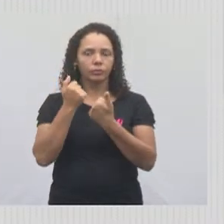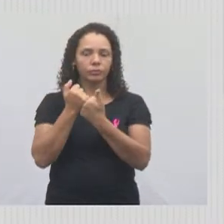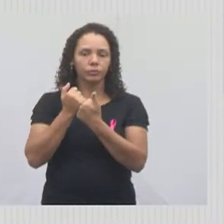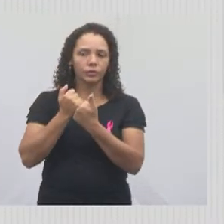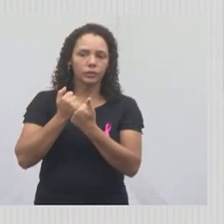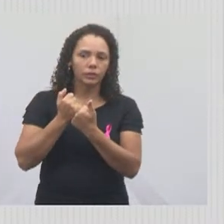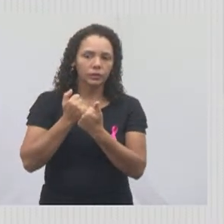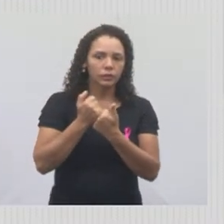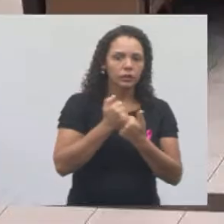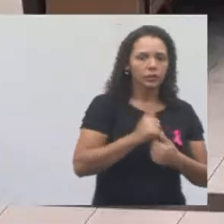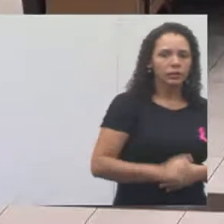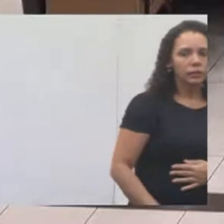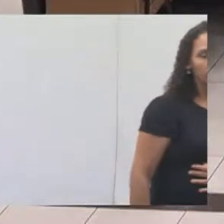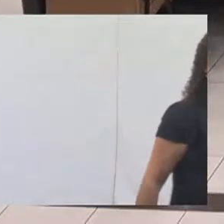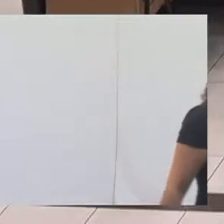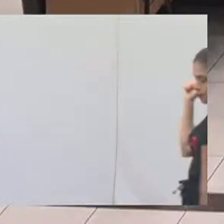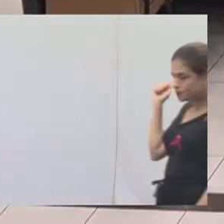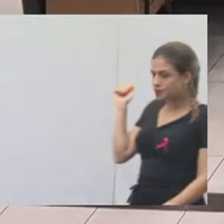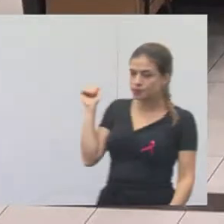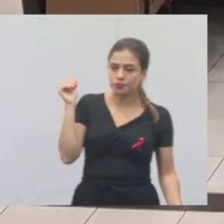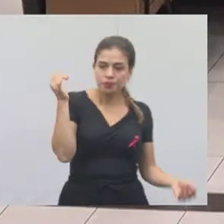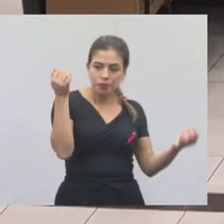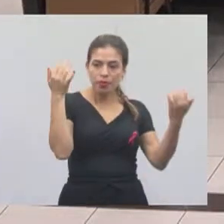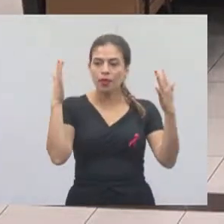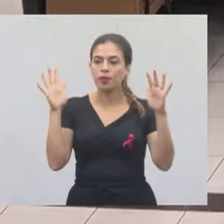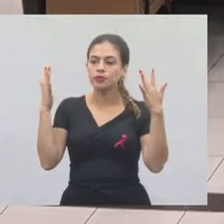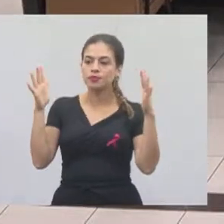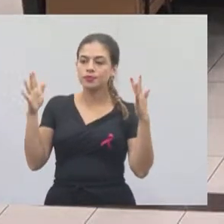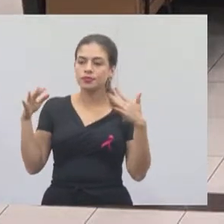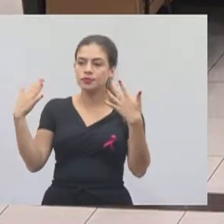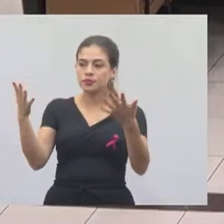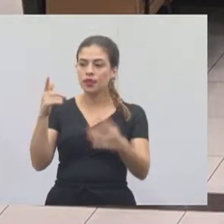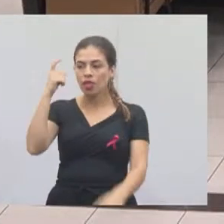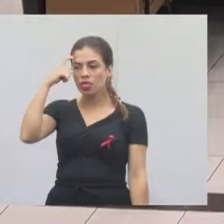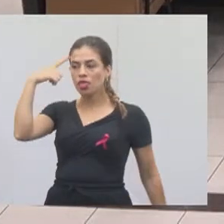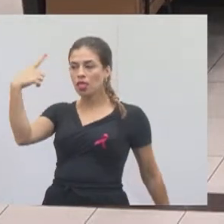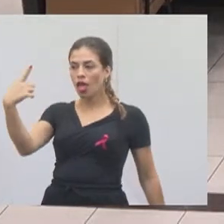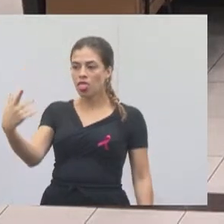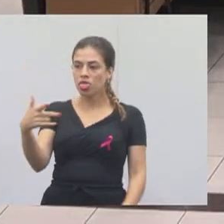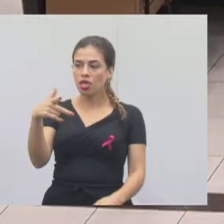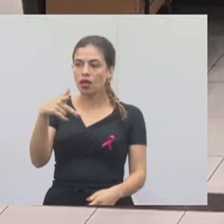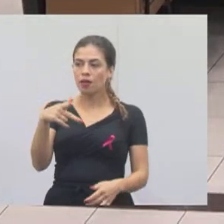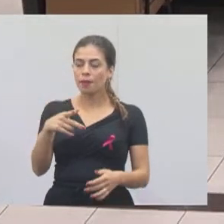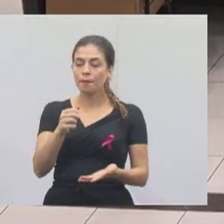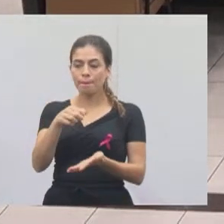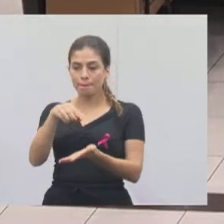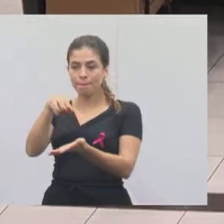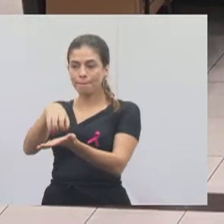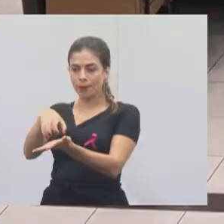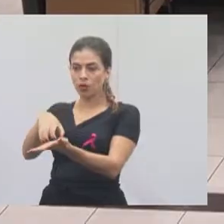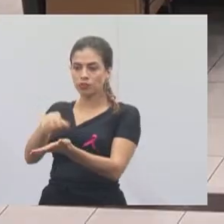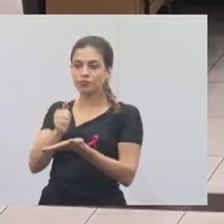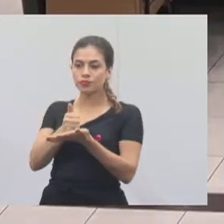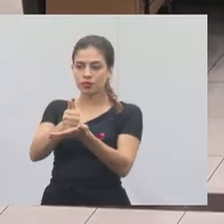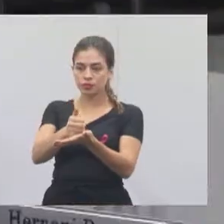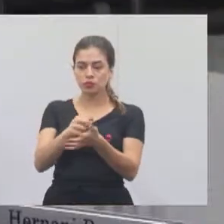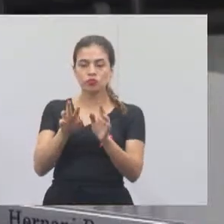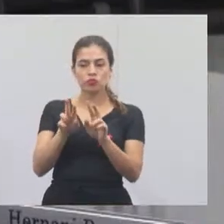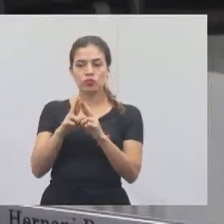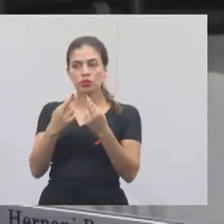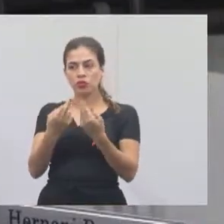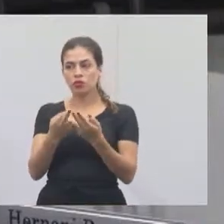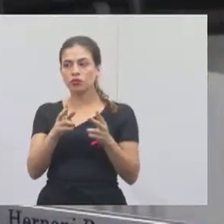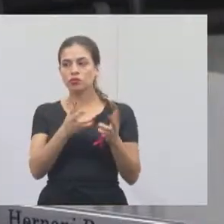parabéns à Vossa Senhoria, porque foi um idealizador desse ponto de apoio, reuniu a